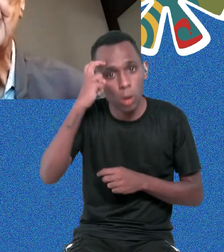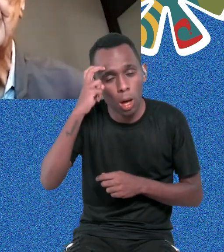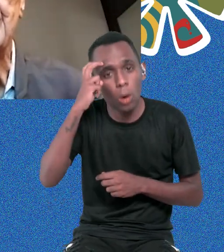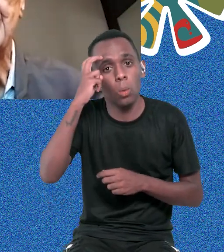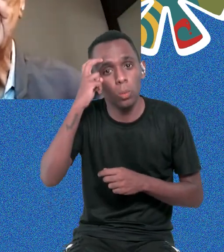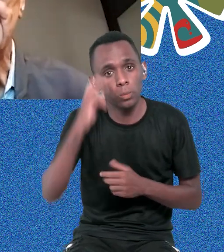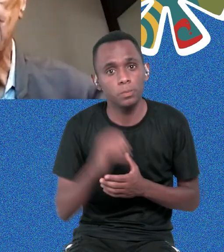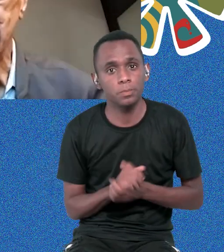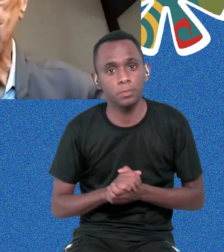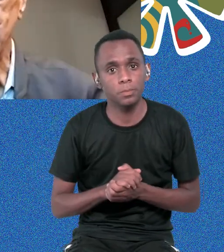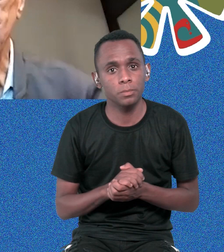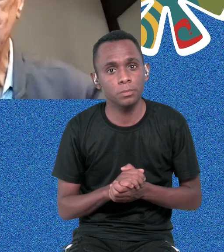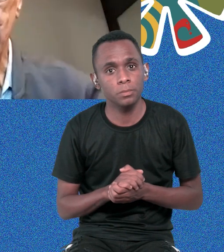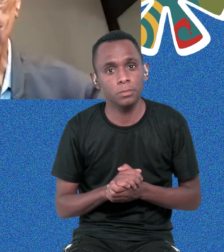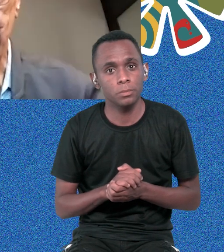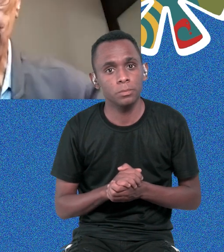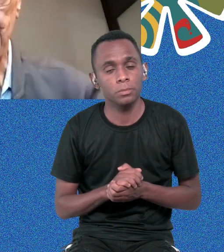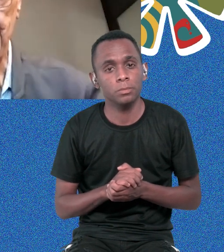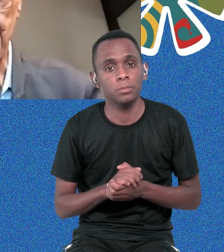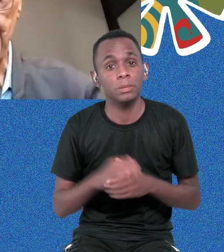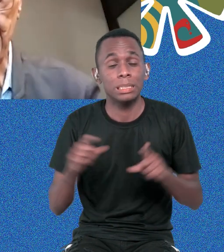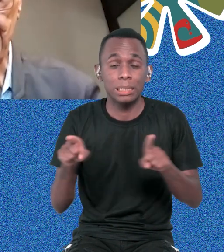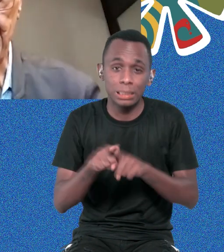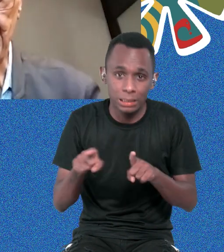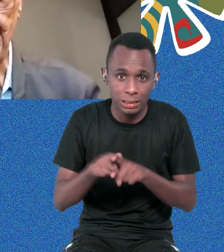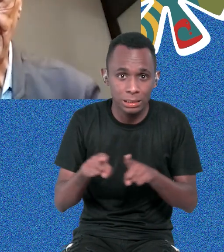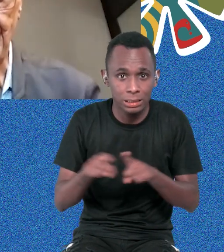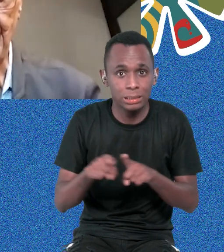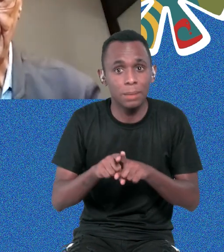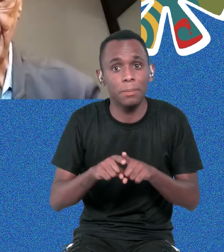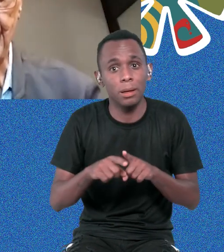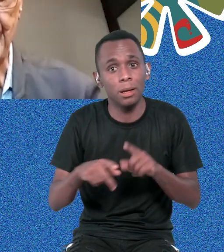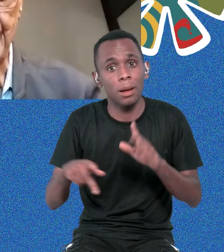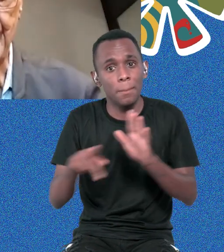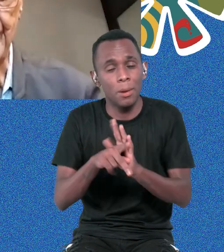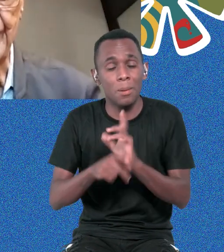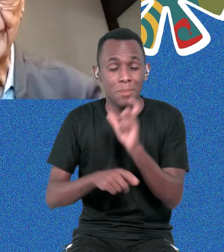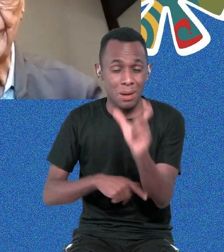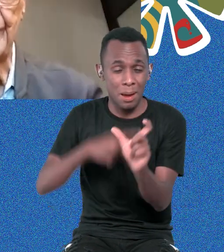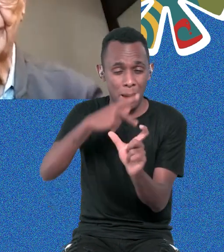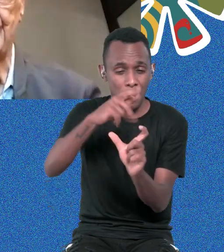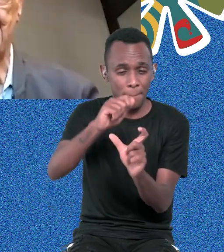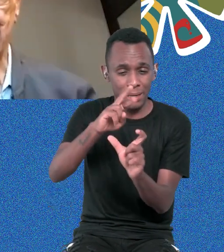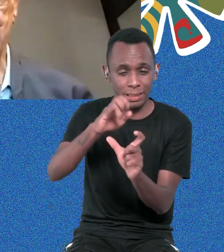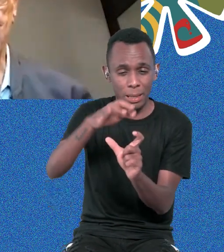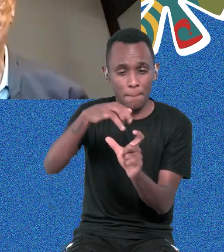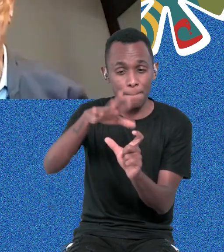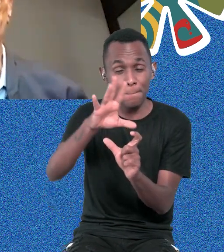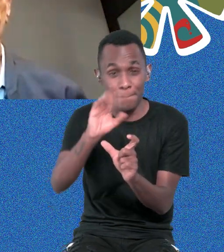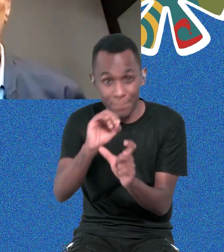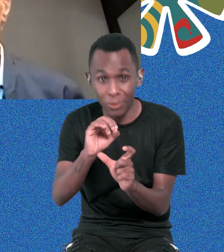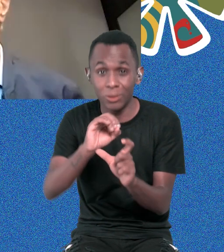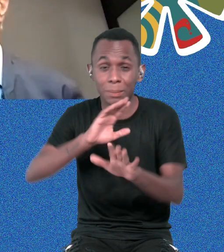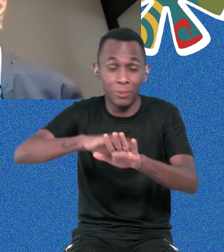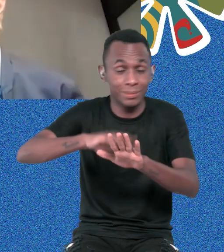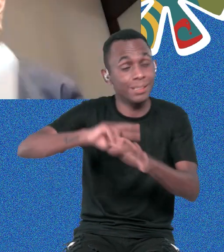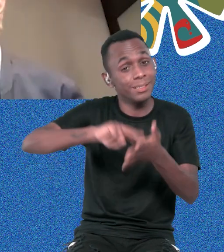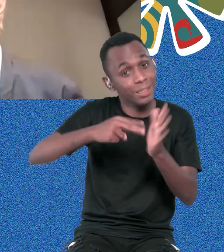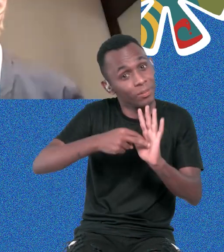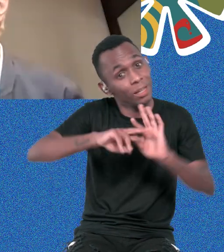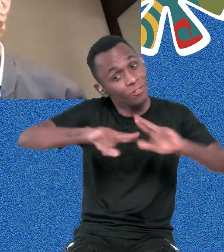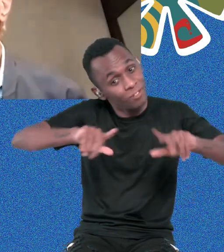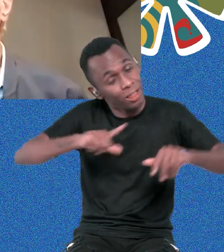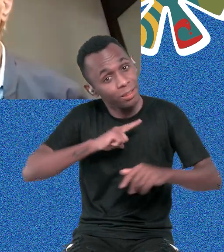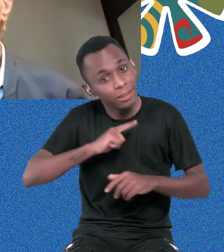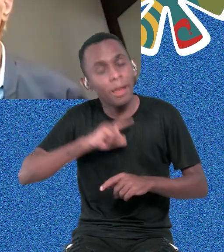né, e tirando um pouco, né, essa lógica do próprio termo patrimônio cultural, né, vamos falar da